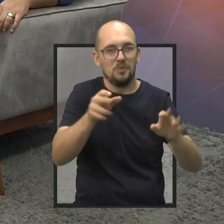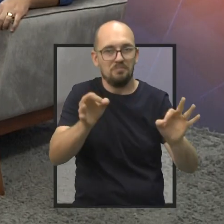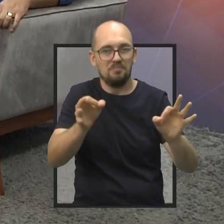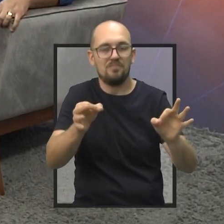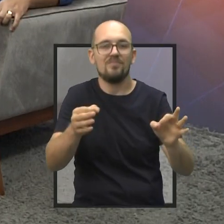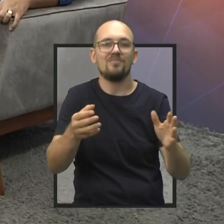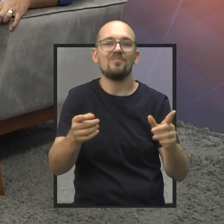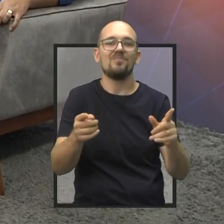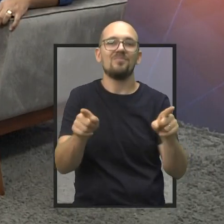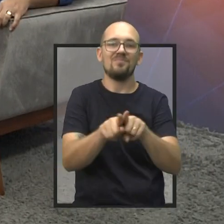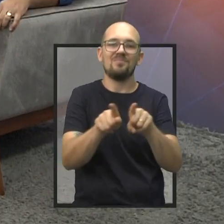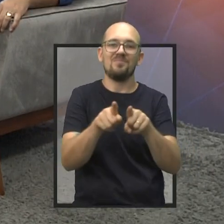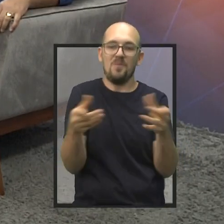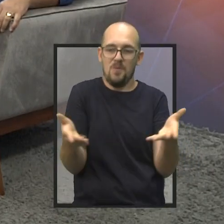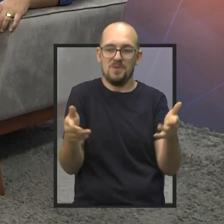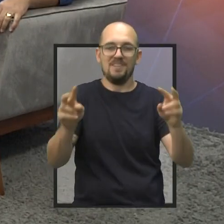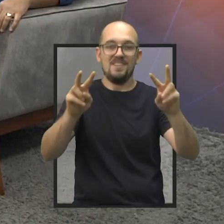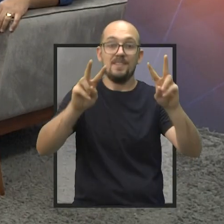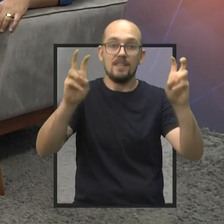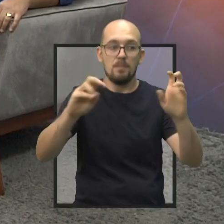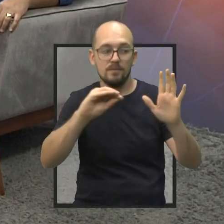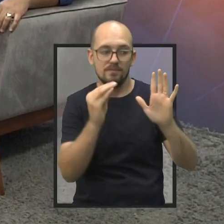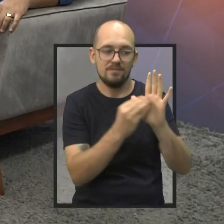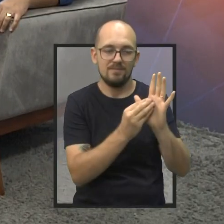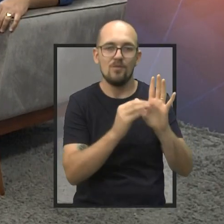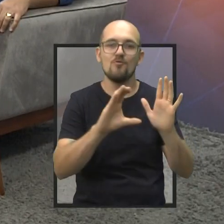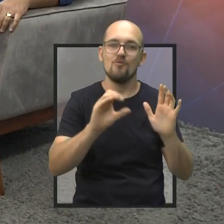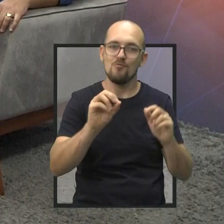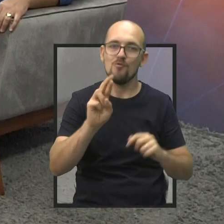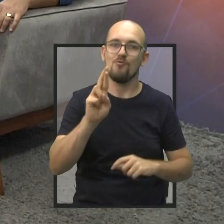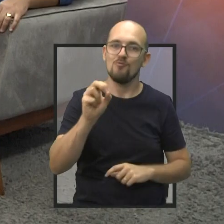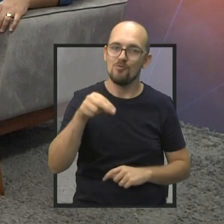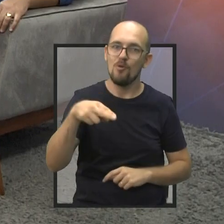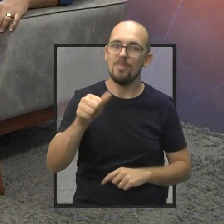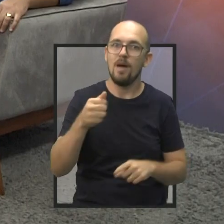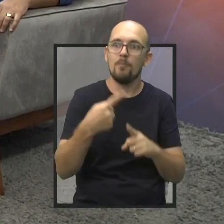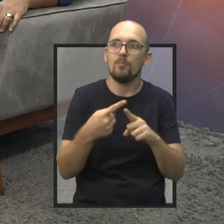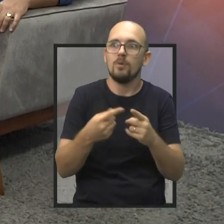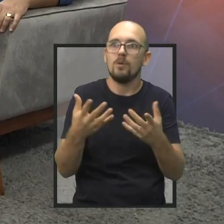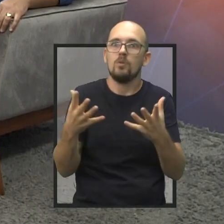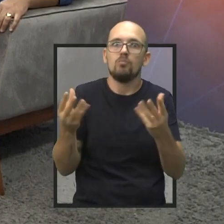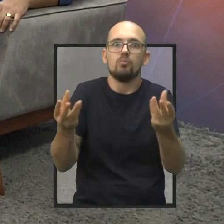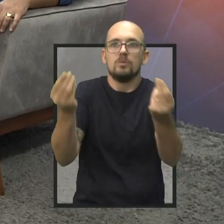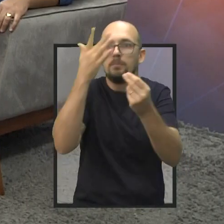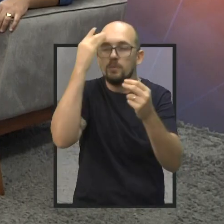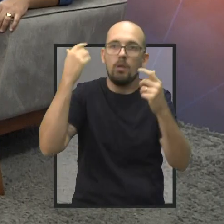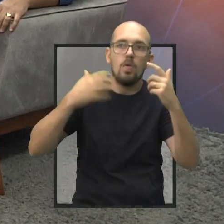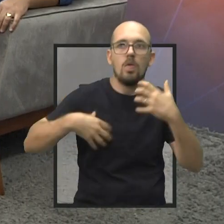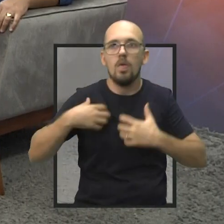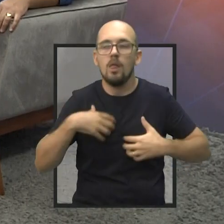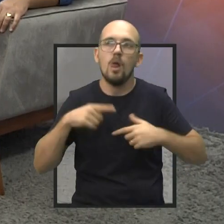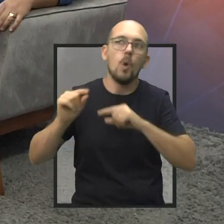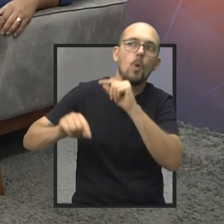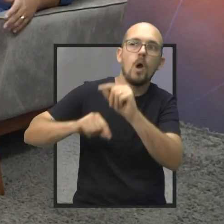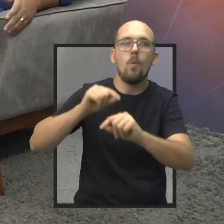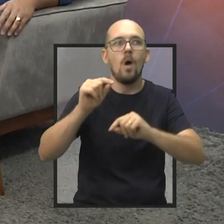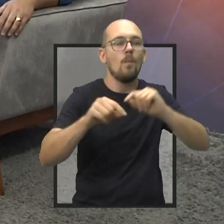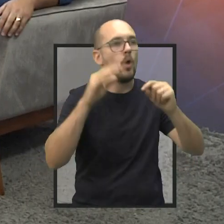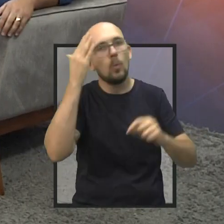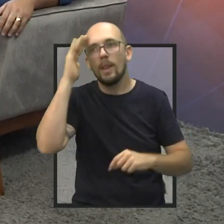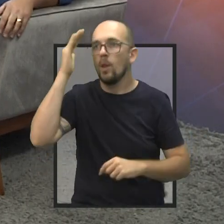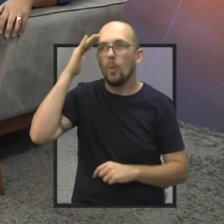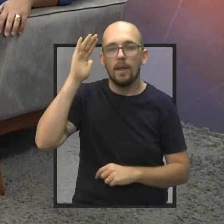gente até, né, pautou esse tema, né, do corona, que é um tema que está tão em alta e tem tanta desinformação circulando por aí, né? O grande